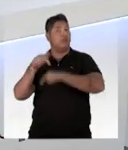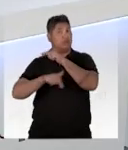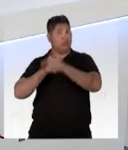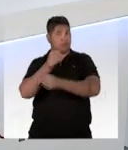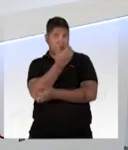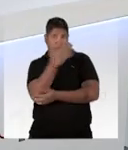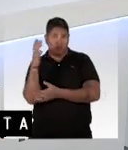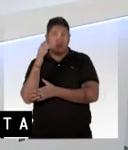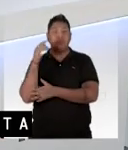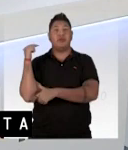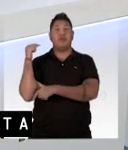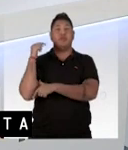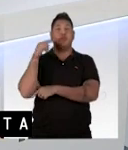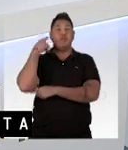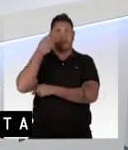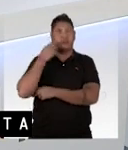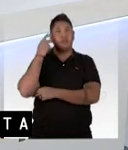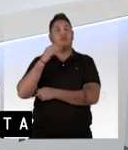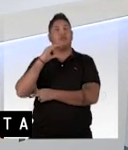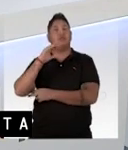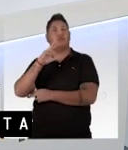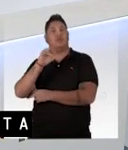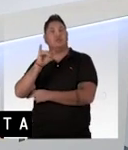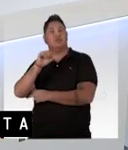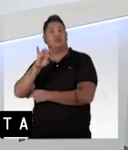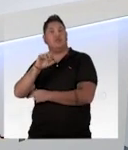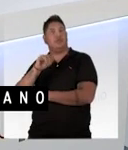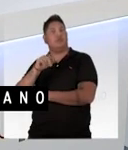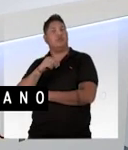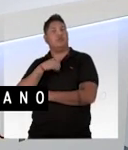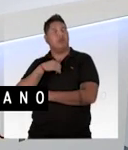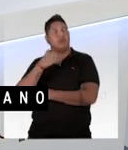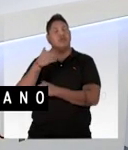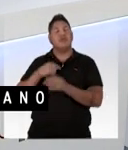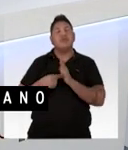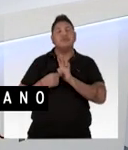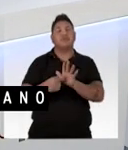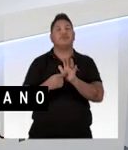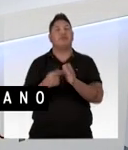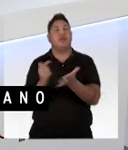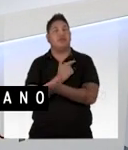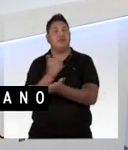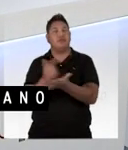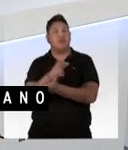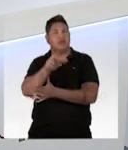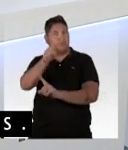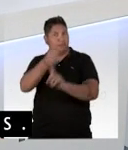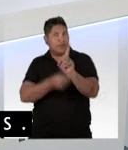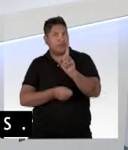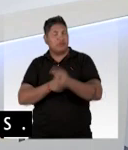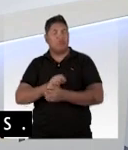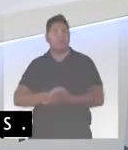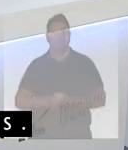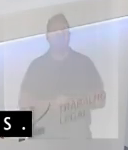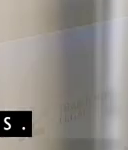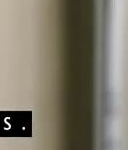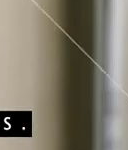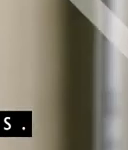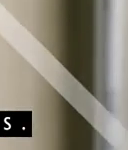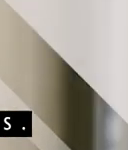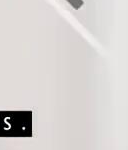Ação Civil Pública Ambiental Trabalhista, do procurador Cristiano Lourenço Rodrigues, é a nossa dica de leitura deste mês.